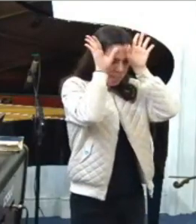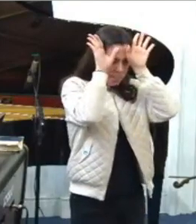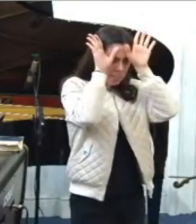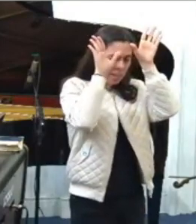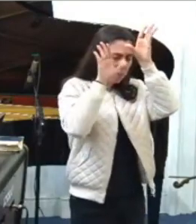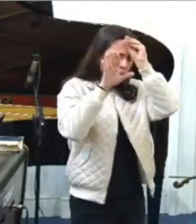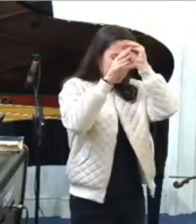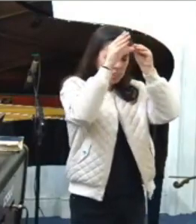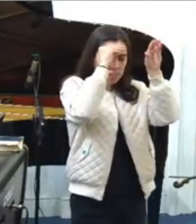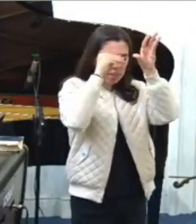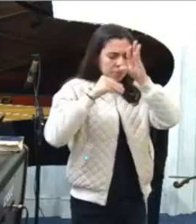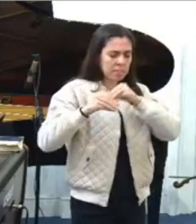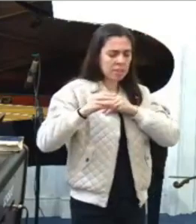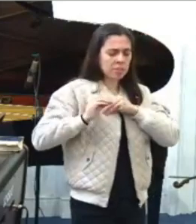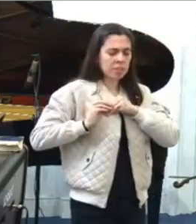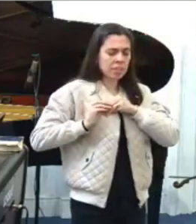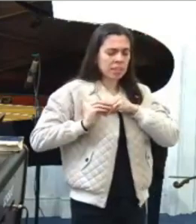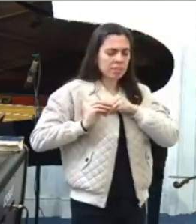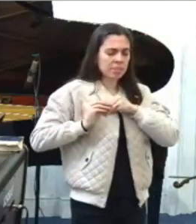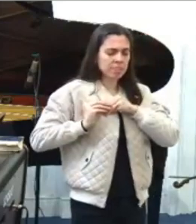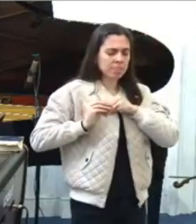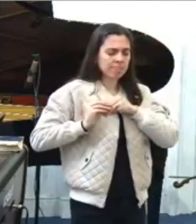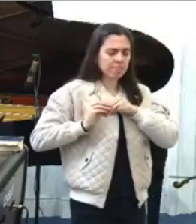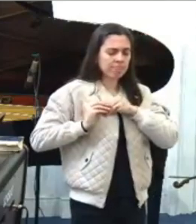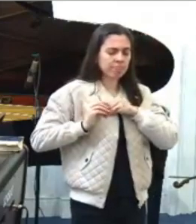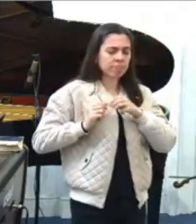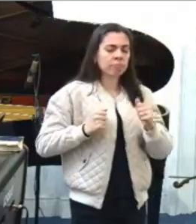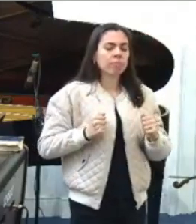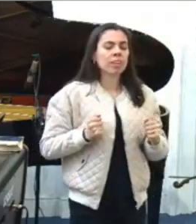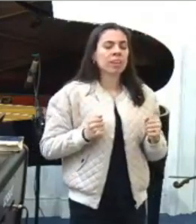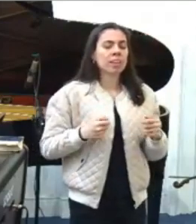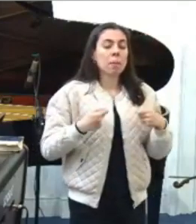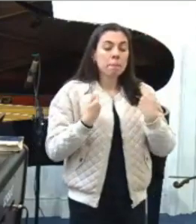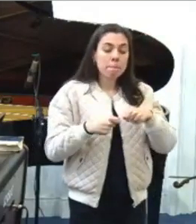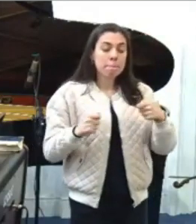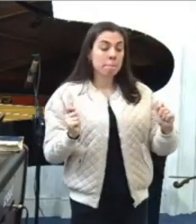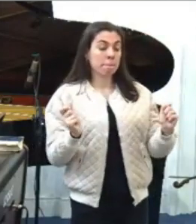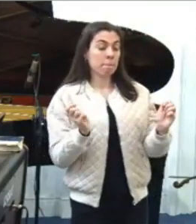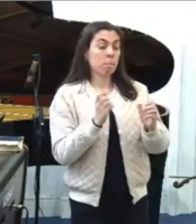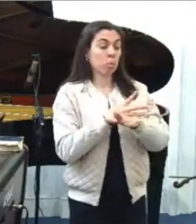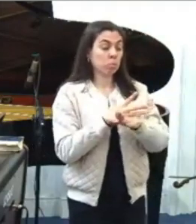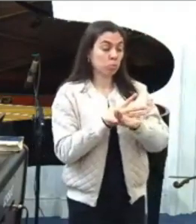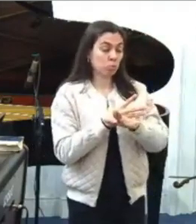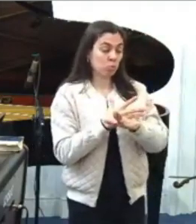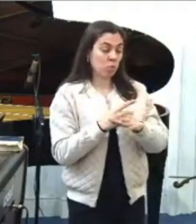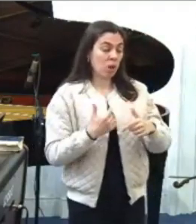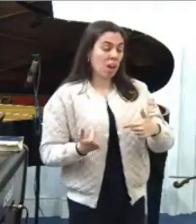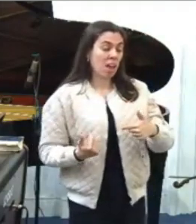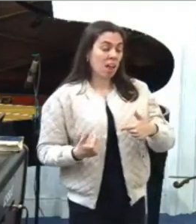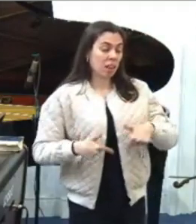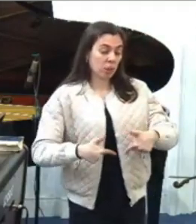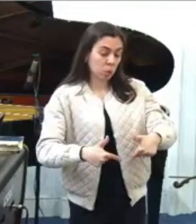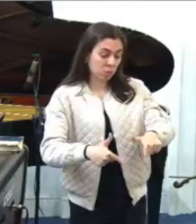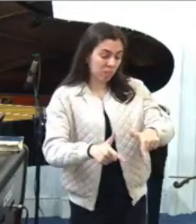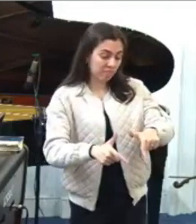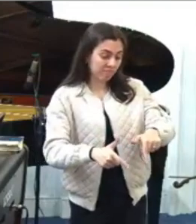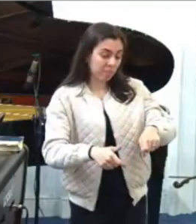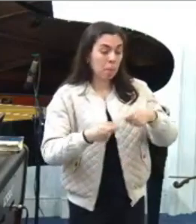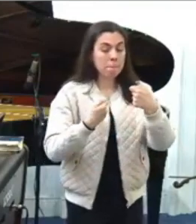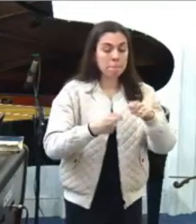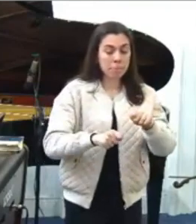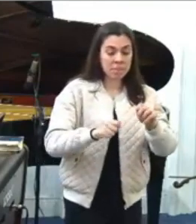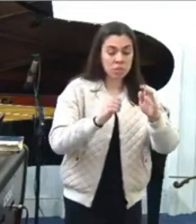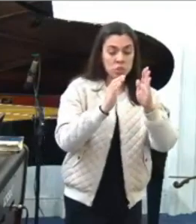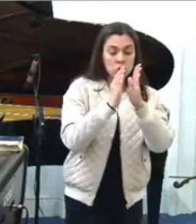estejamos dispostos a viver a luta para a qual o Senhor nos chamou. Luta que envolve oração